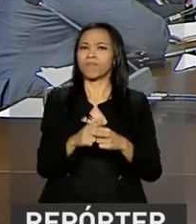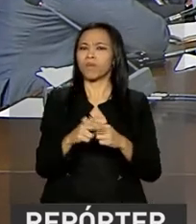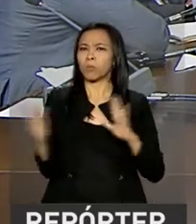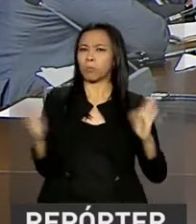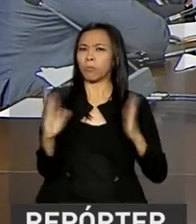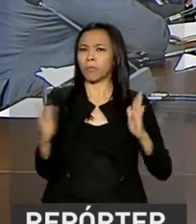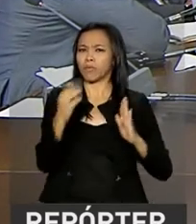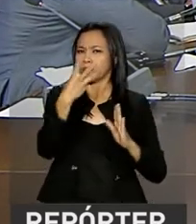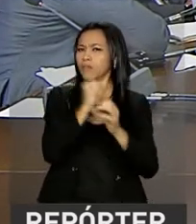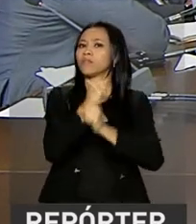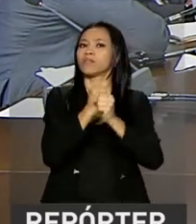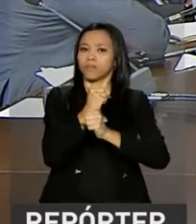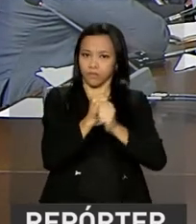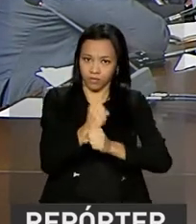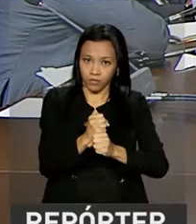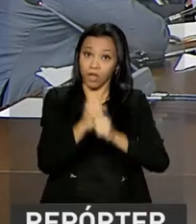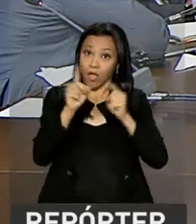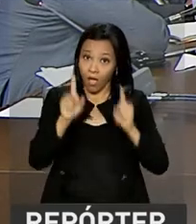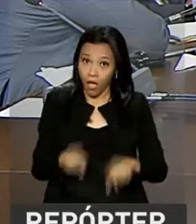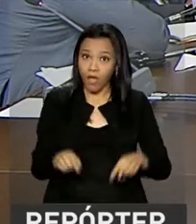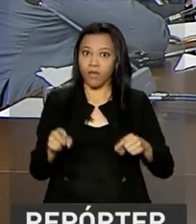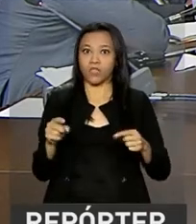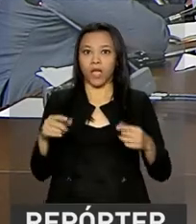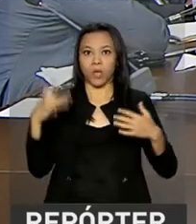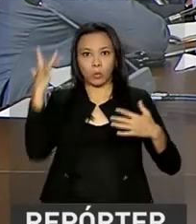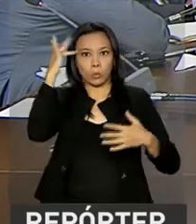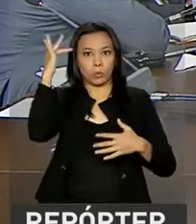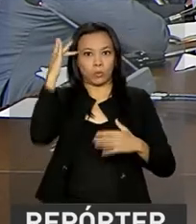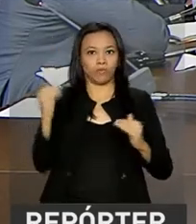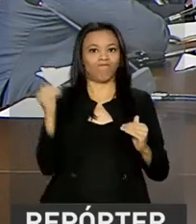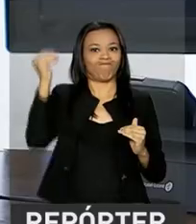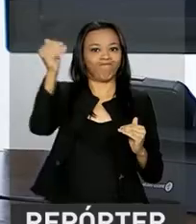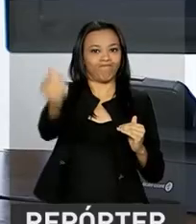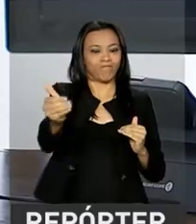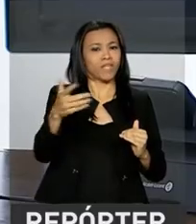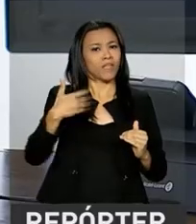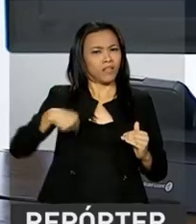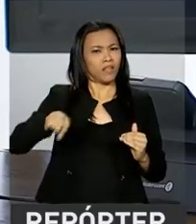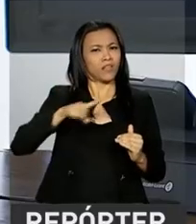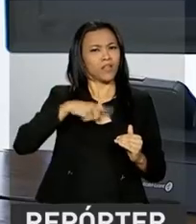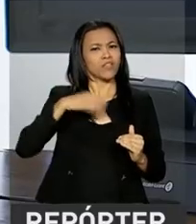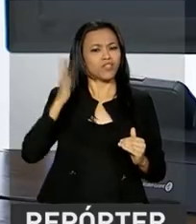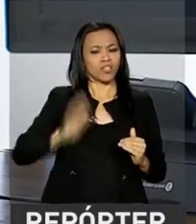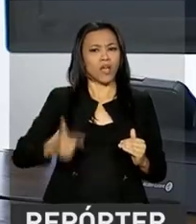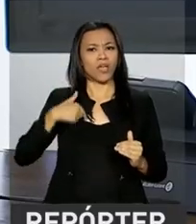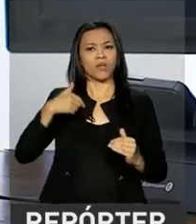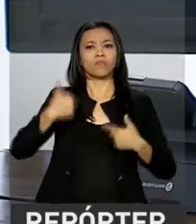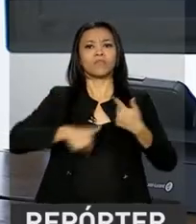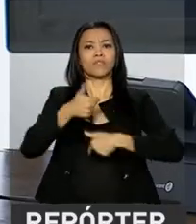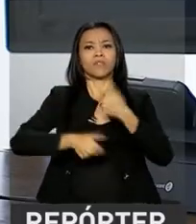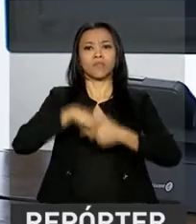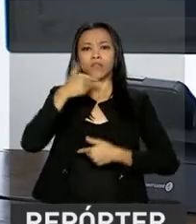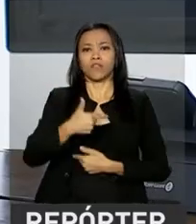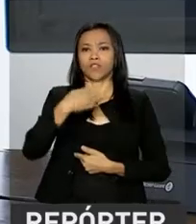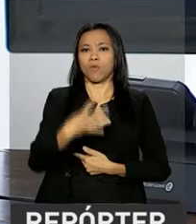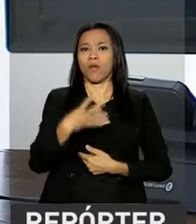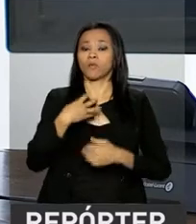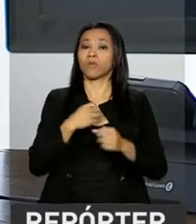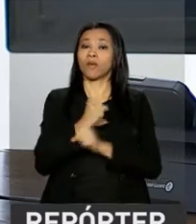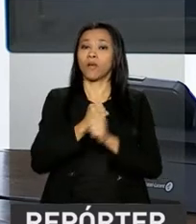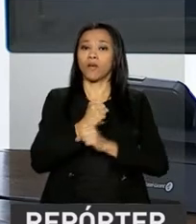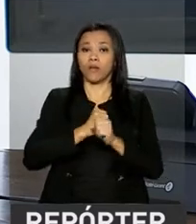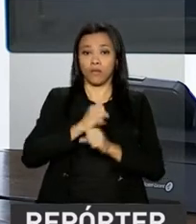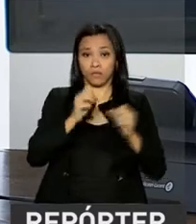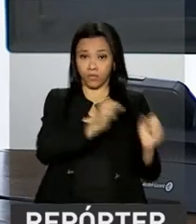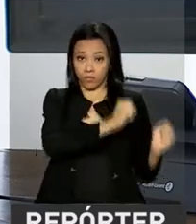uma reforma bastante avançada mas não sabíamos 24 do parlamento chegando